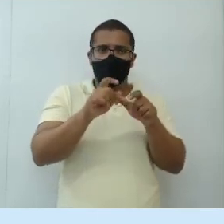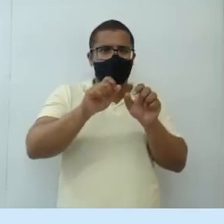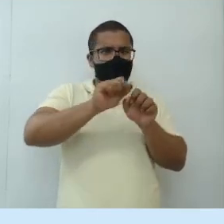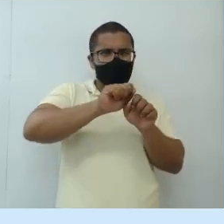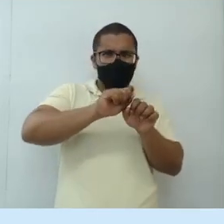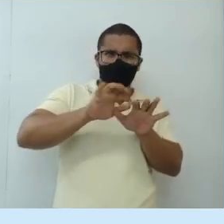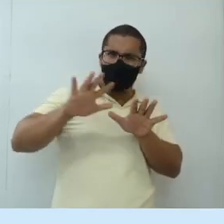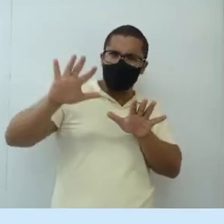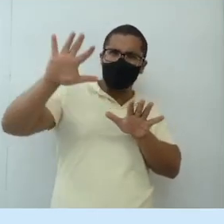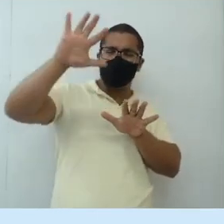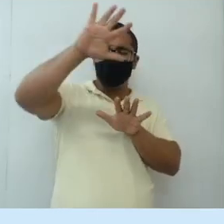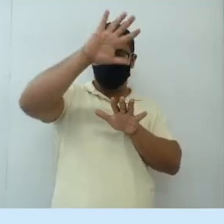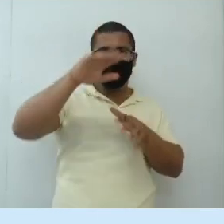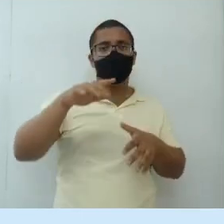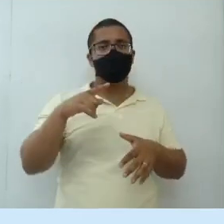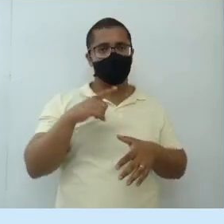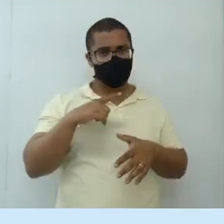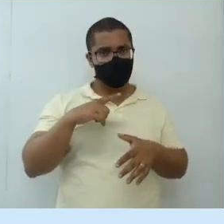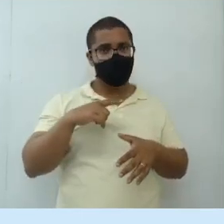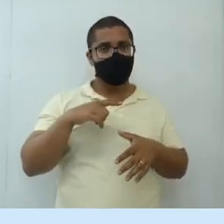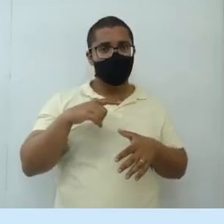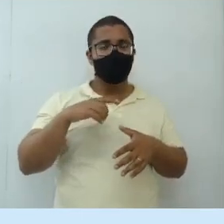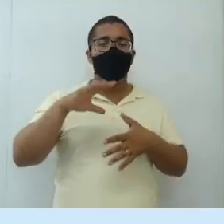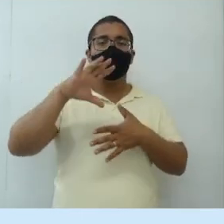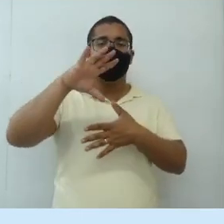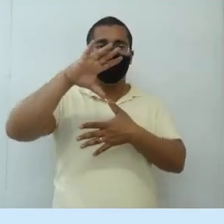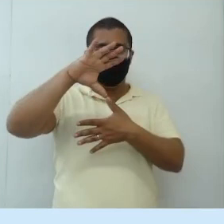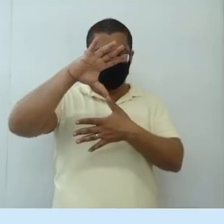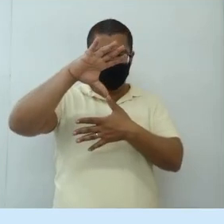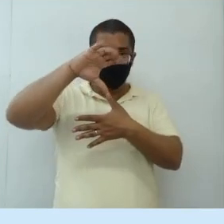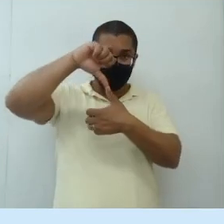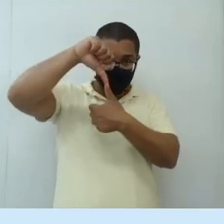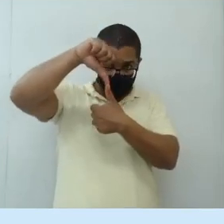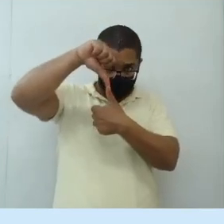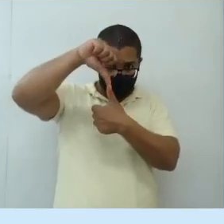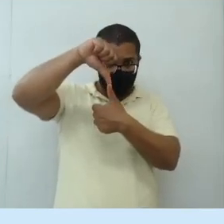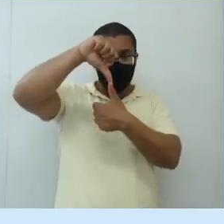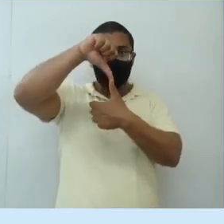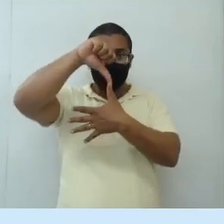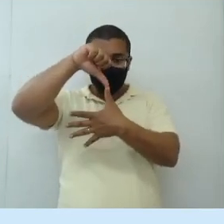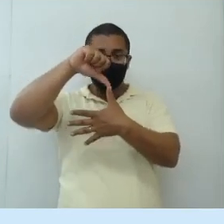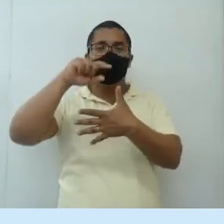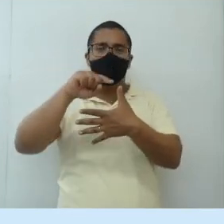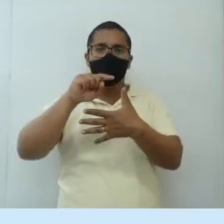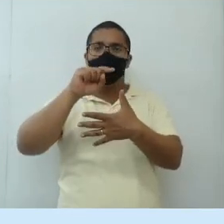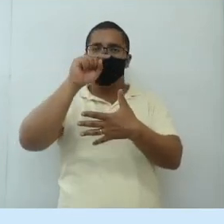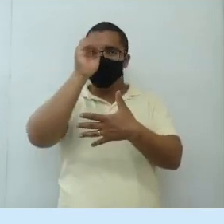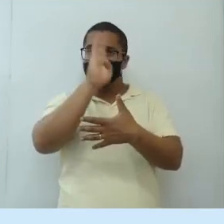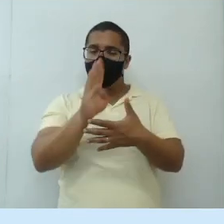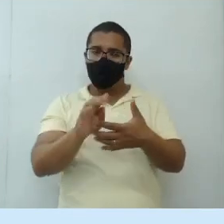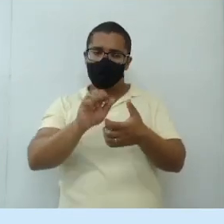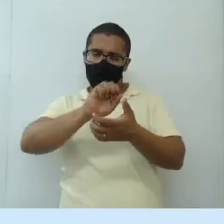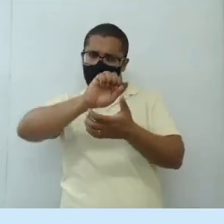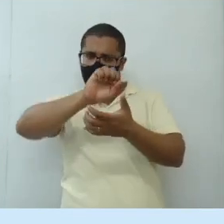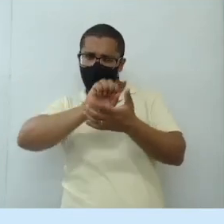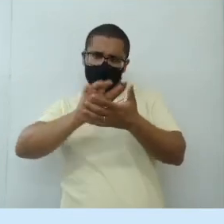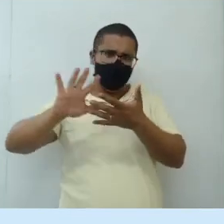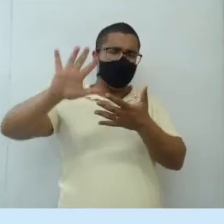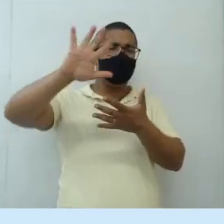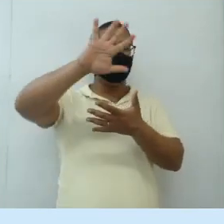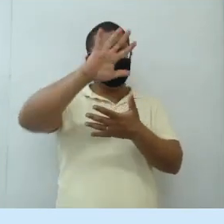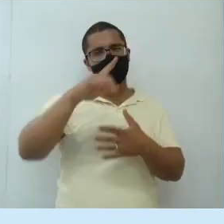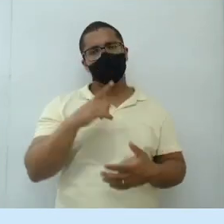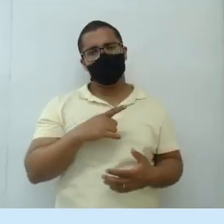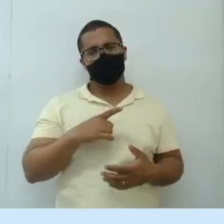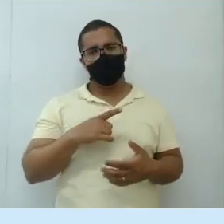grande parte da América lá na América Latina e da América do Sul principalmente então nós temos uma extensão territorial